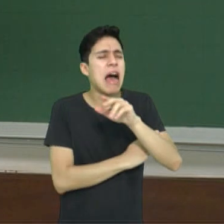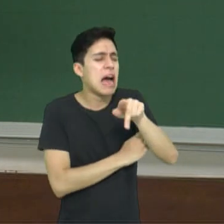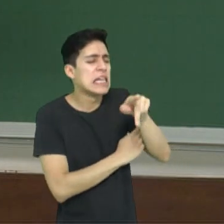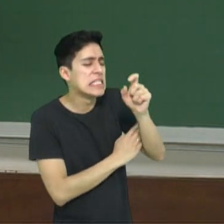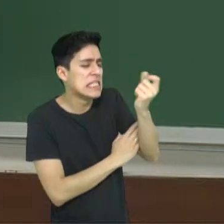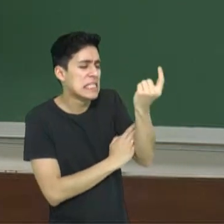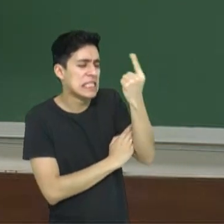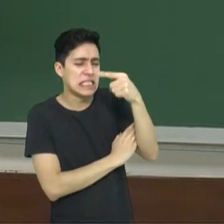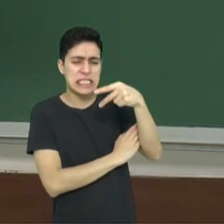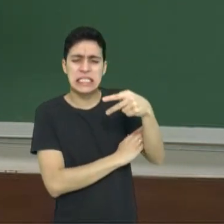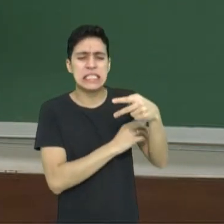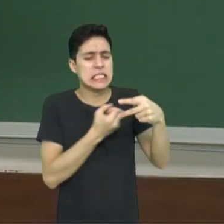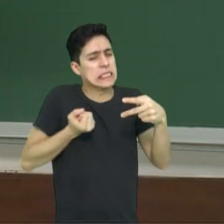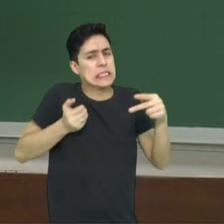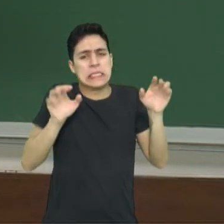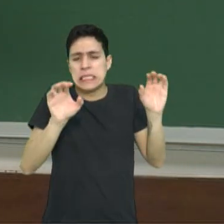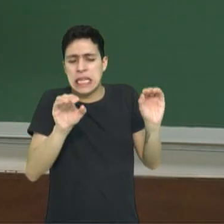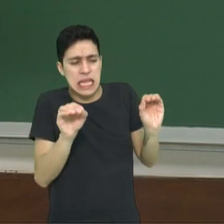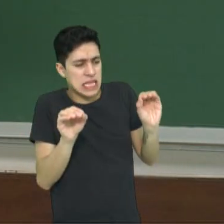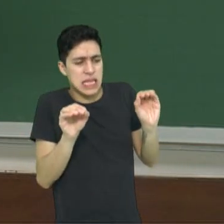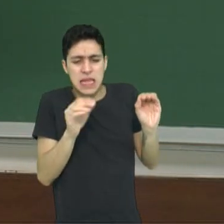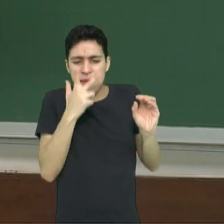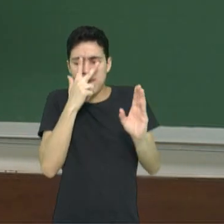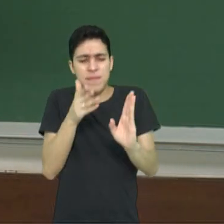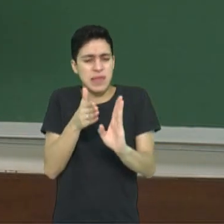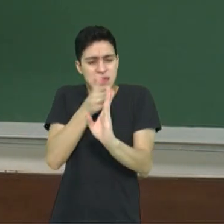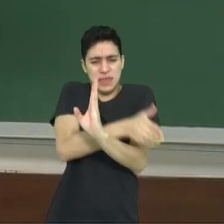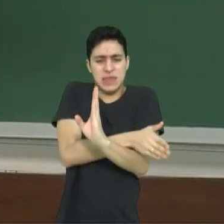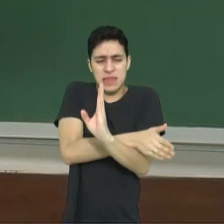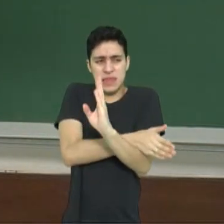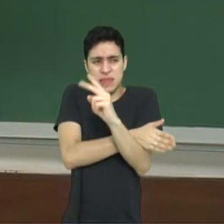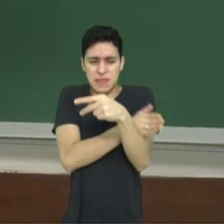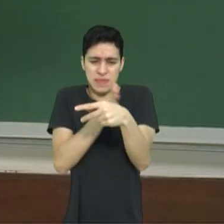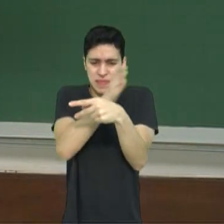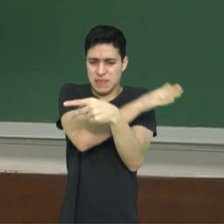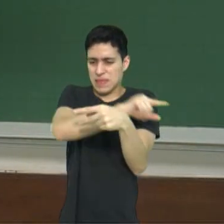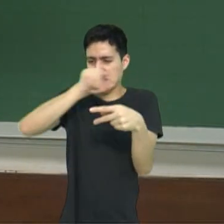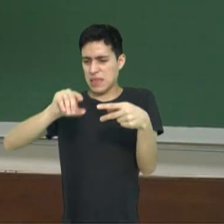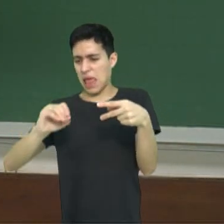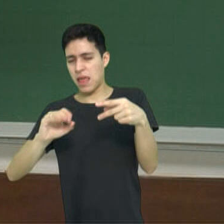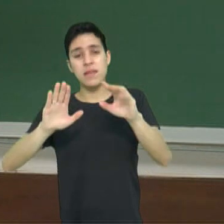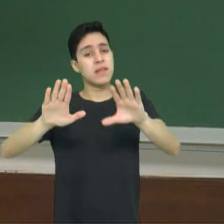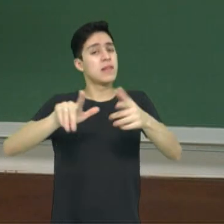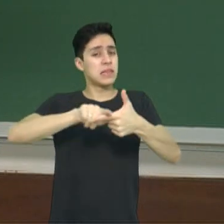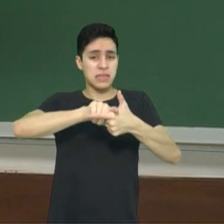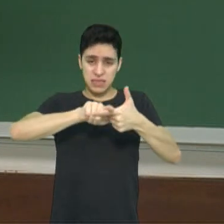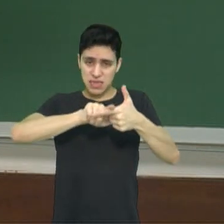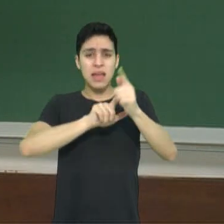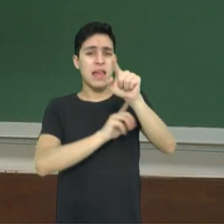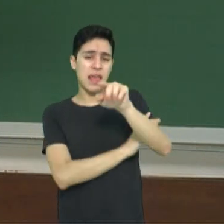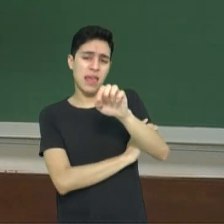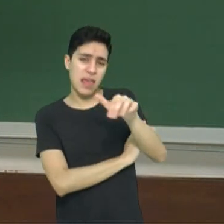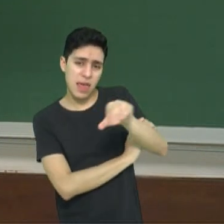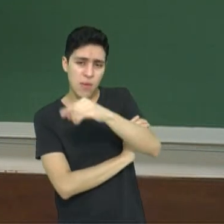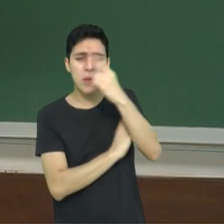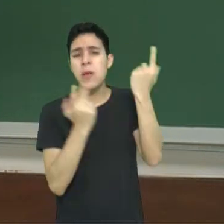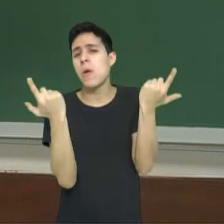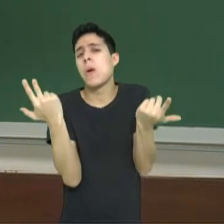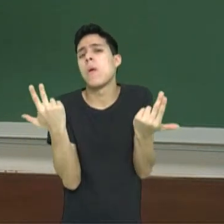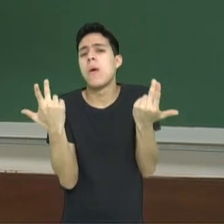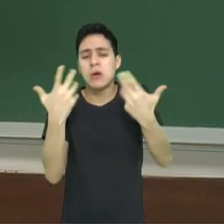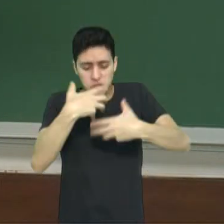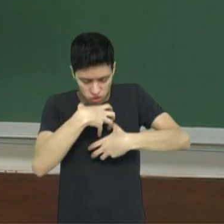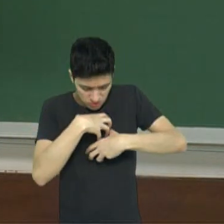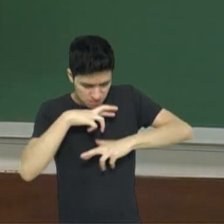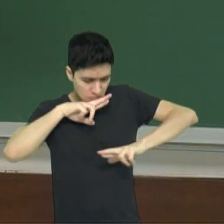tem igual um número, só tem uma coisa de um lado e uma do outro. Não tem problema. É uma equação do mesmo jeito e nós resolvemos da mesma